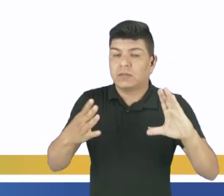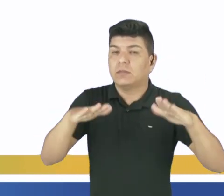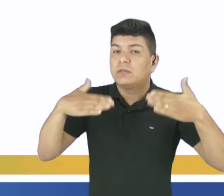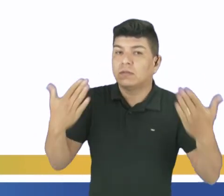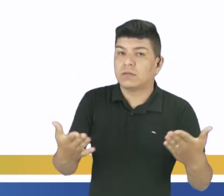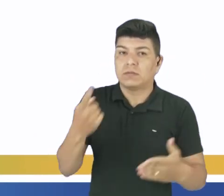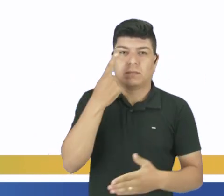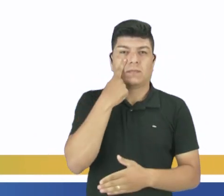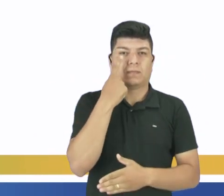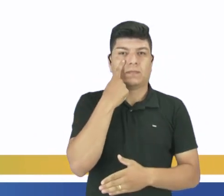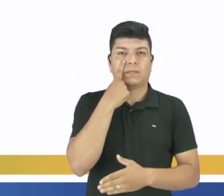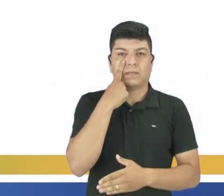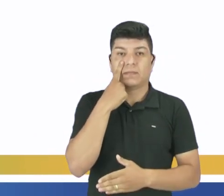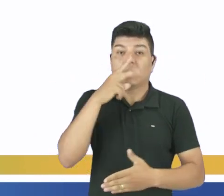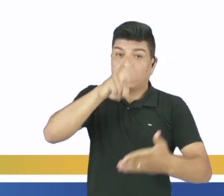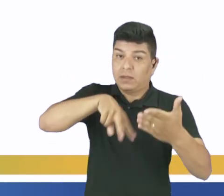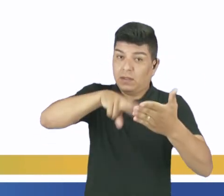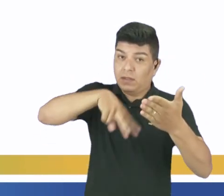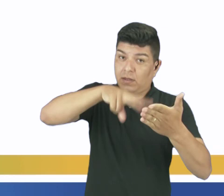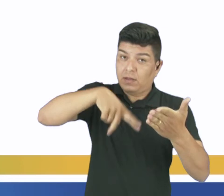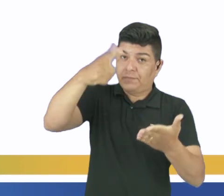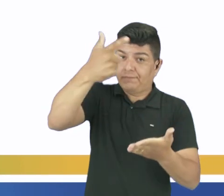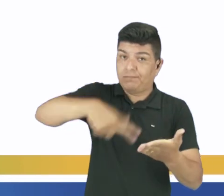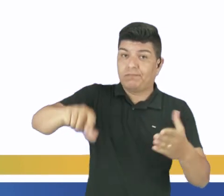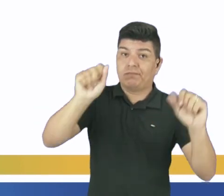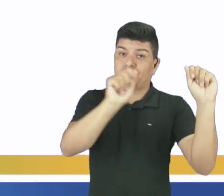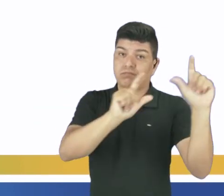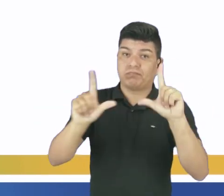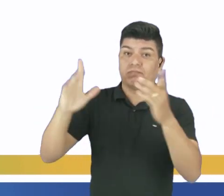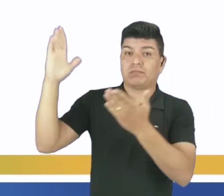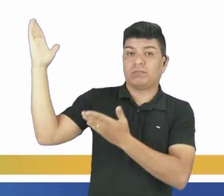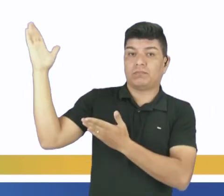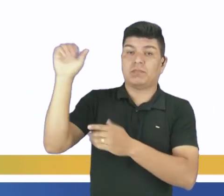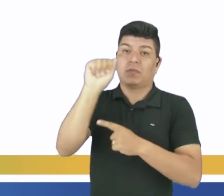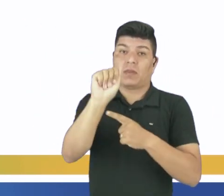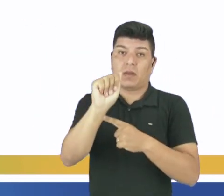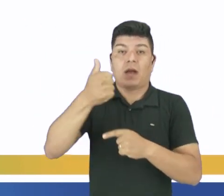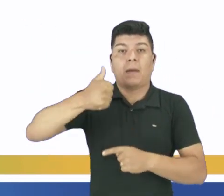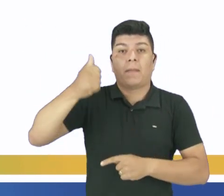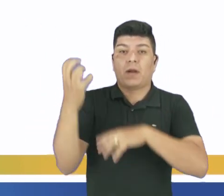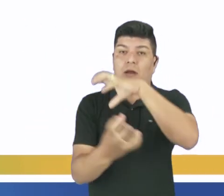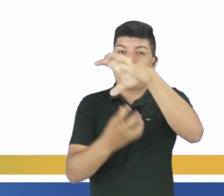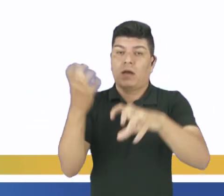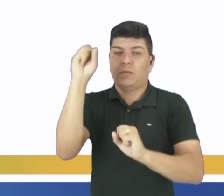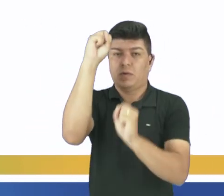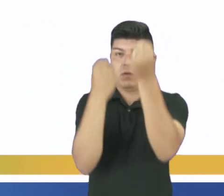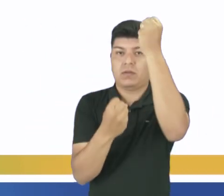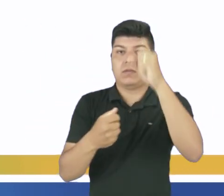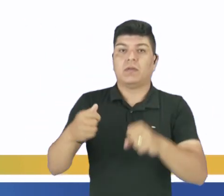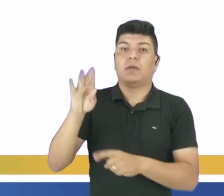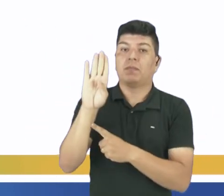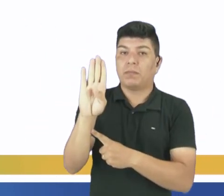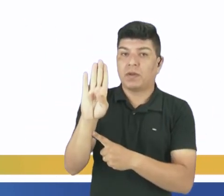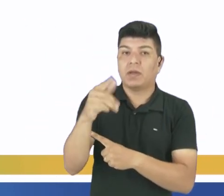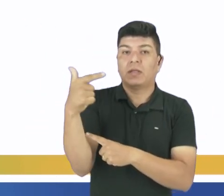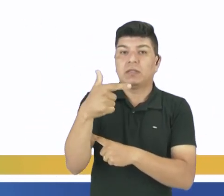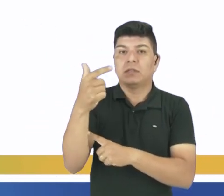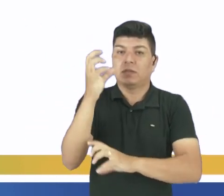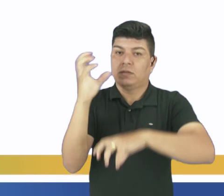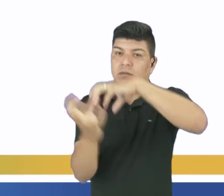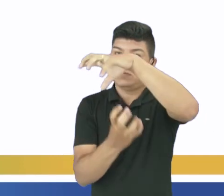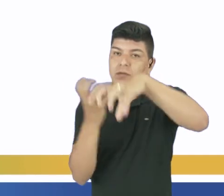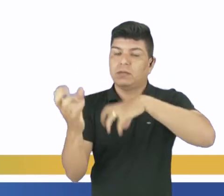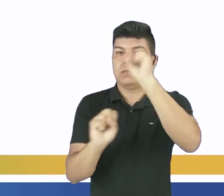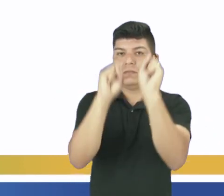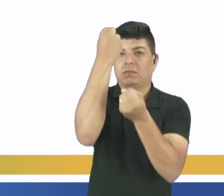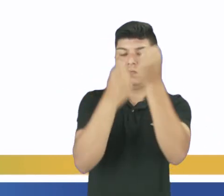da... Presta bem atenção nisso, leia de novo aí na sua tela. Letra A, primeira revolução industrial. Letra B, segunda